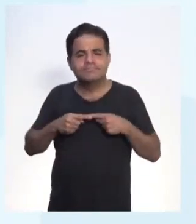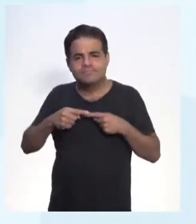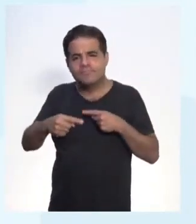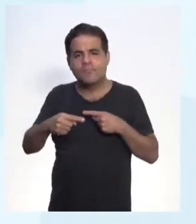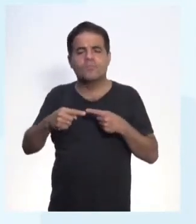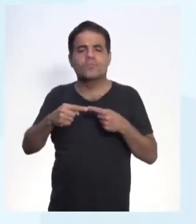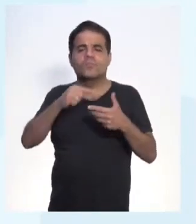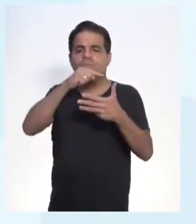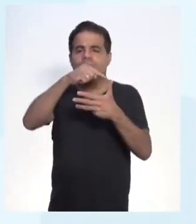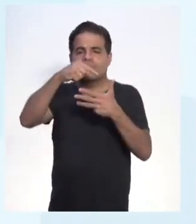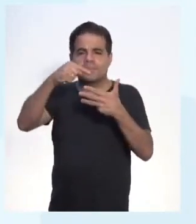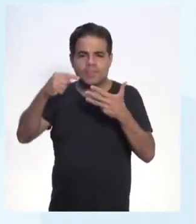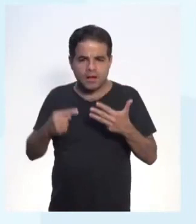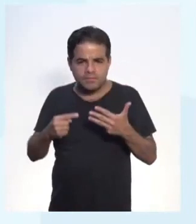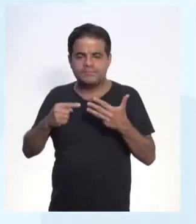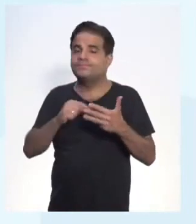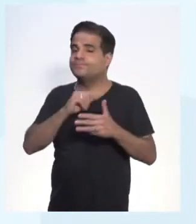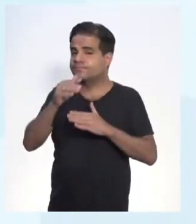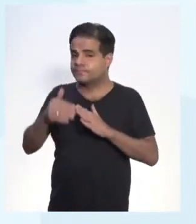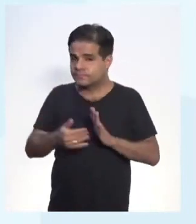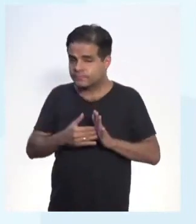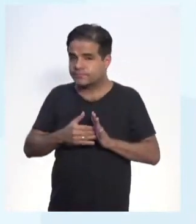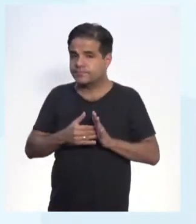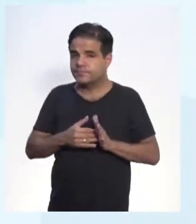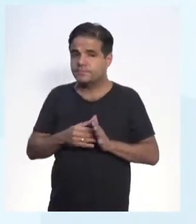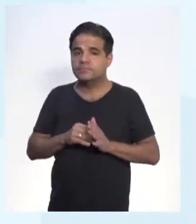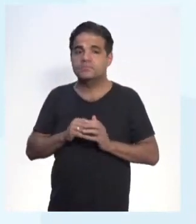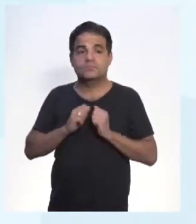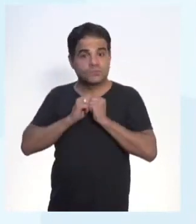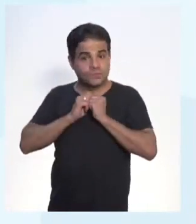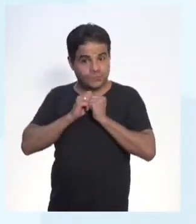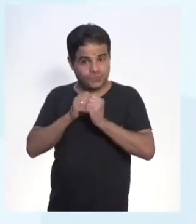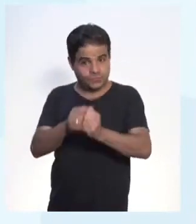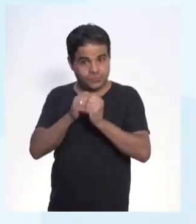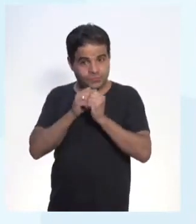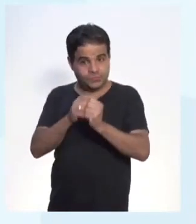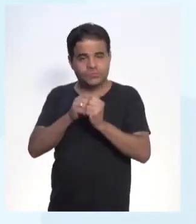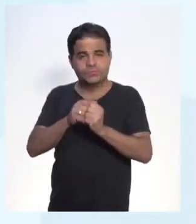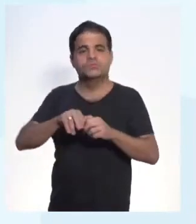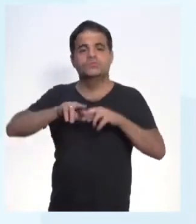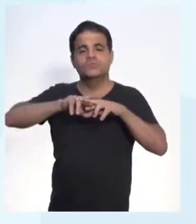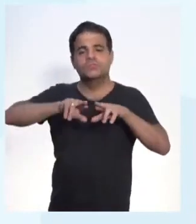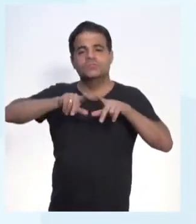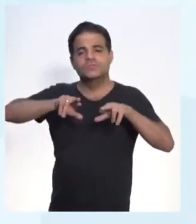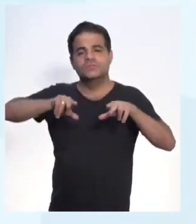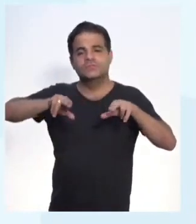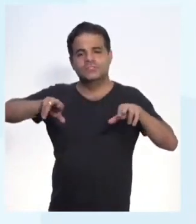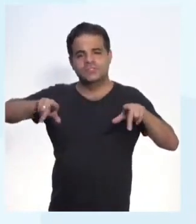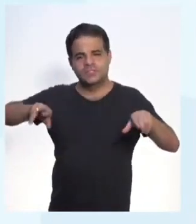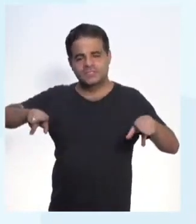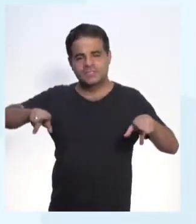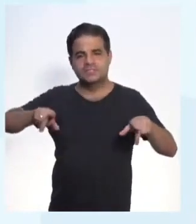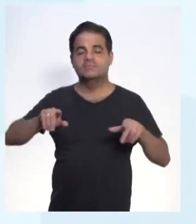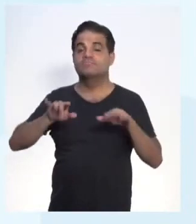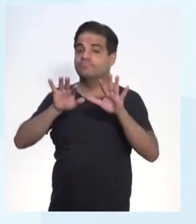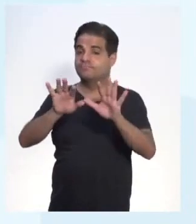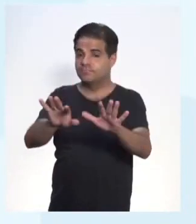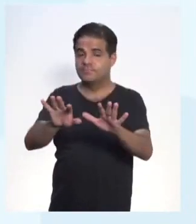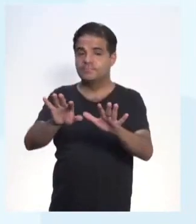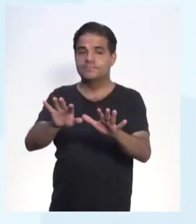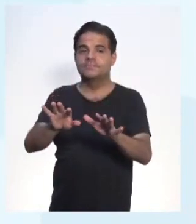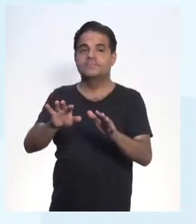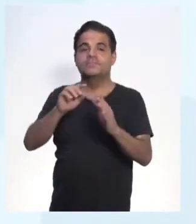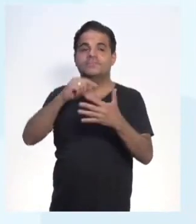entre todos os elementos de conjuntos diferentes. Então,